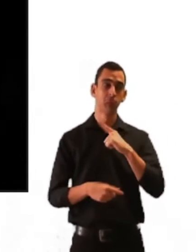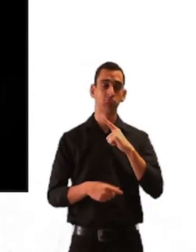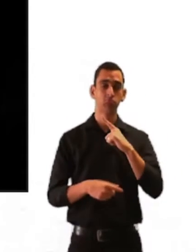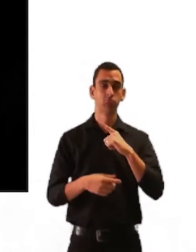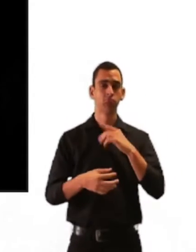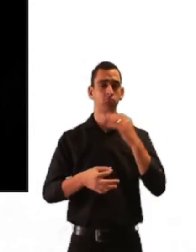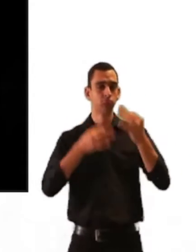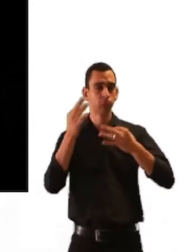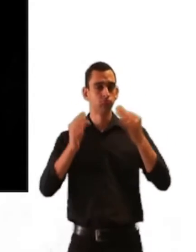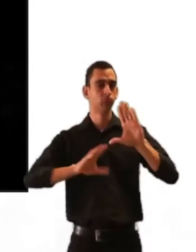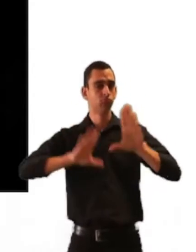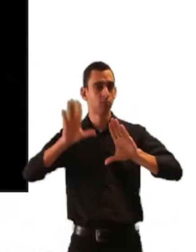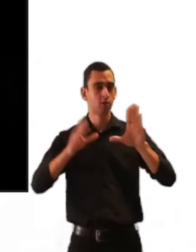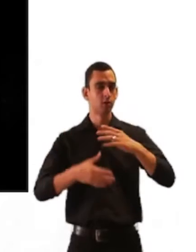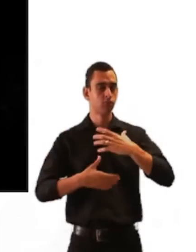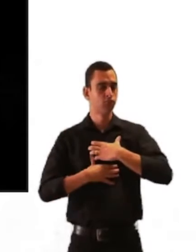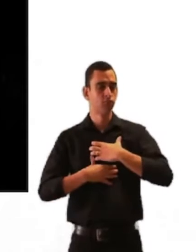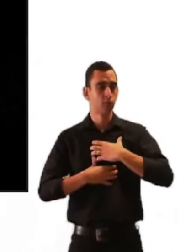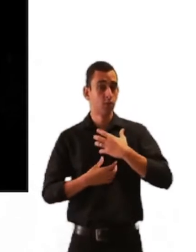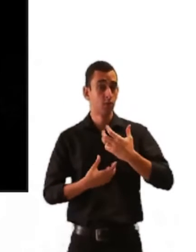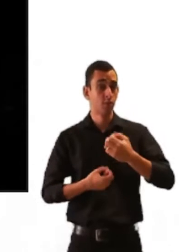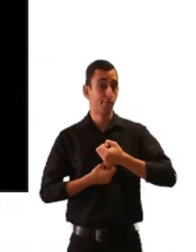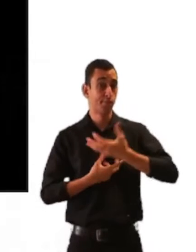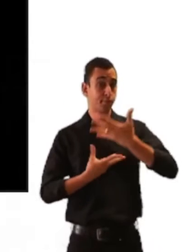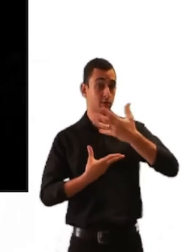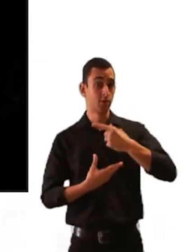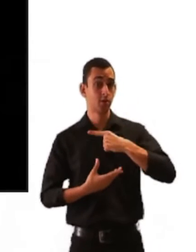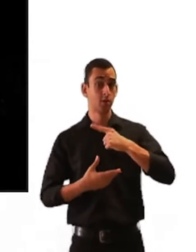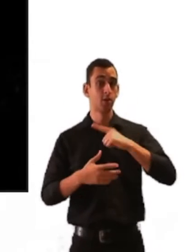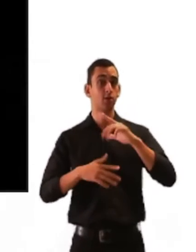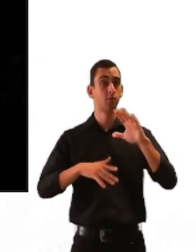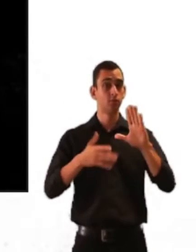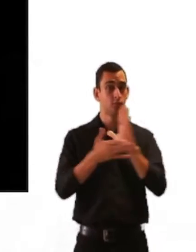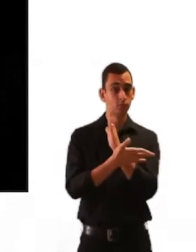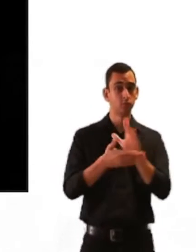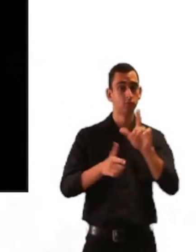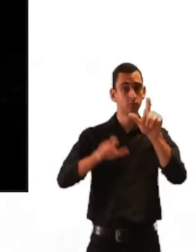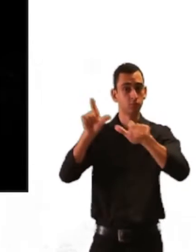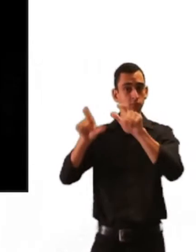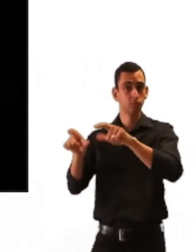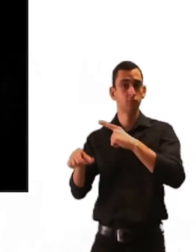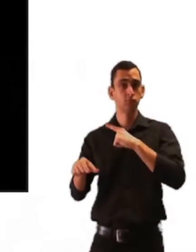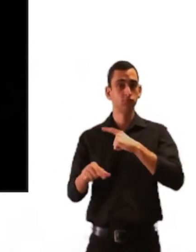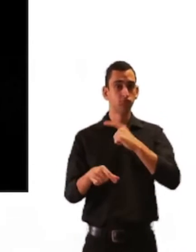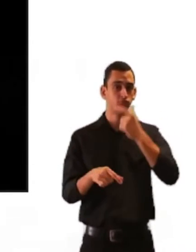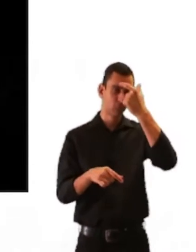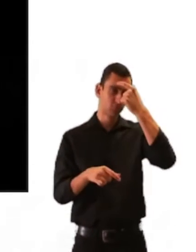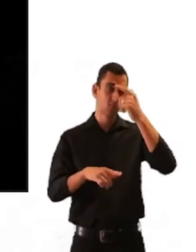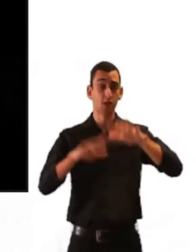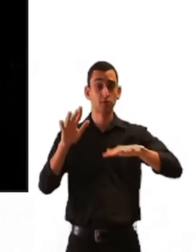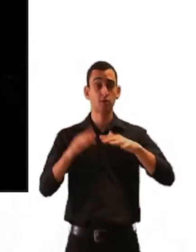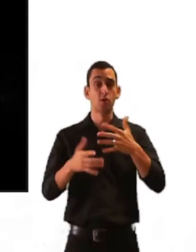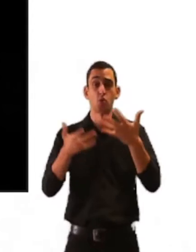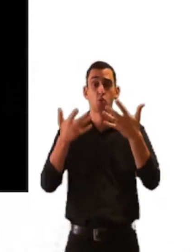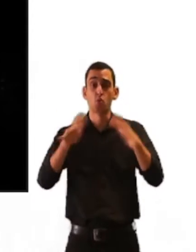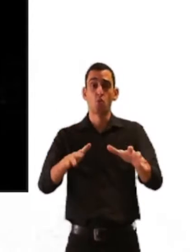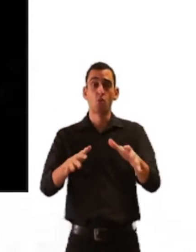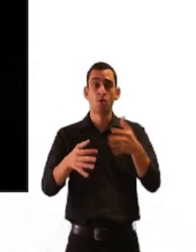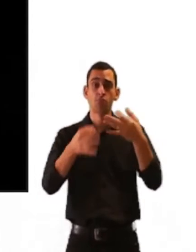vontade subsiste ainda que o seu autor haja feito a reserva mental de não querer o que